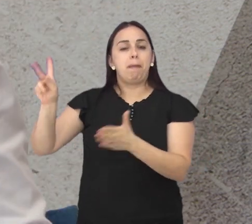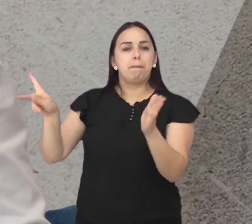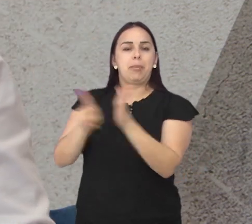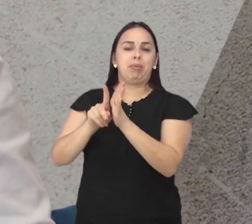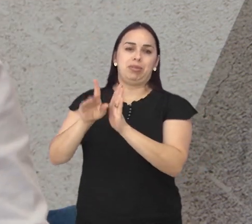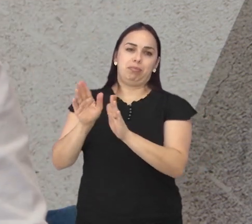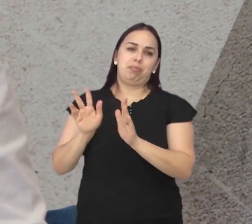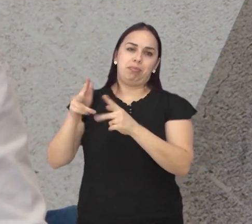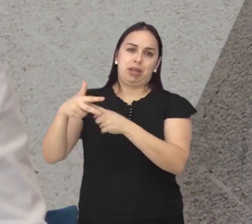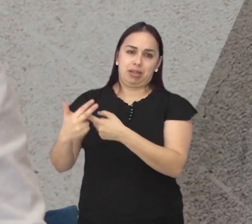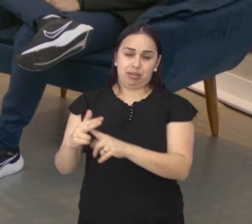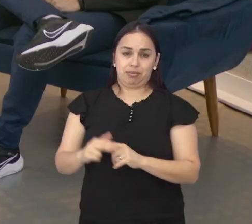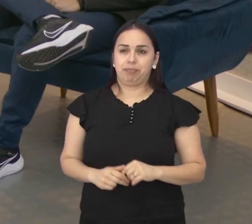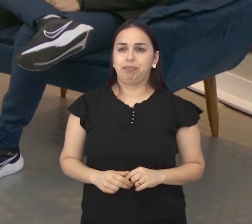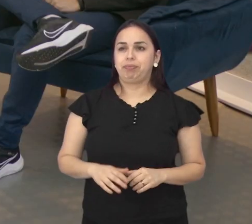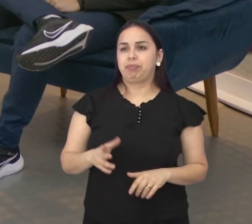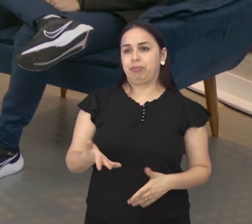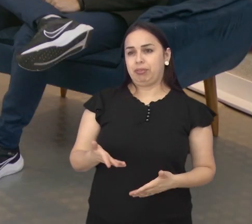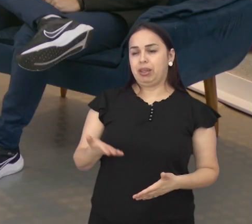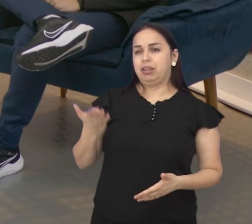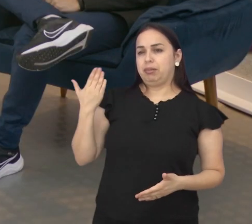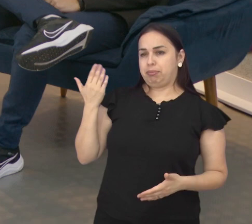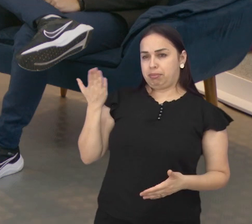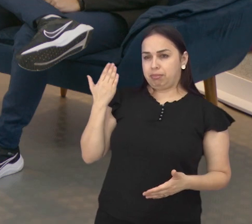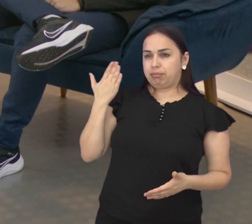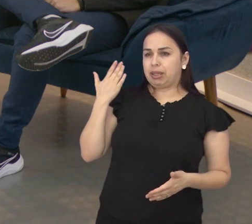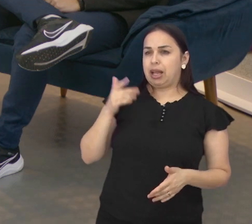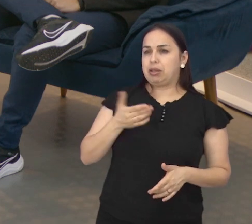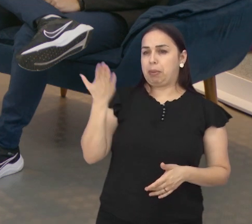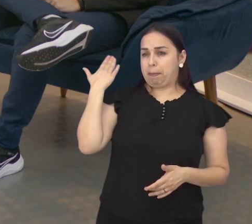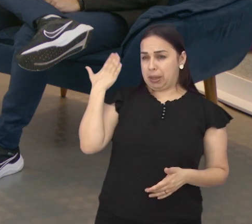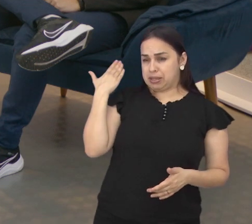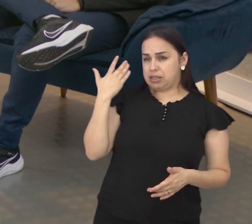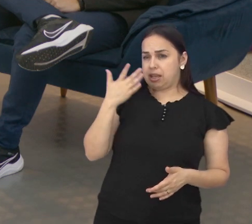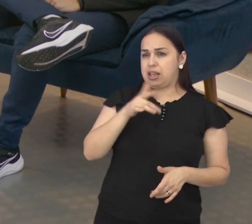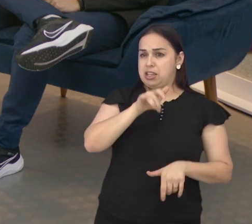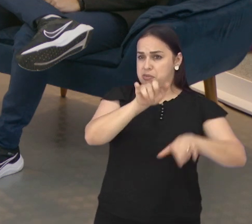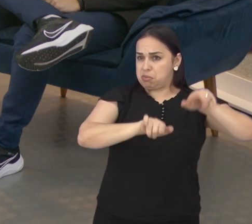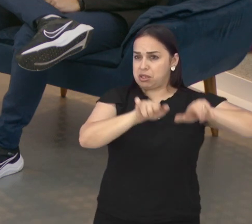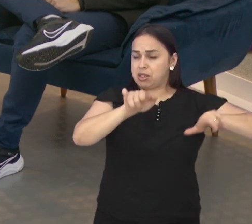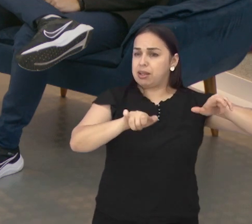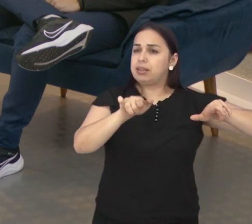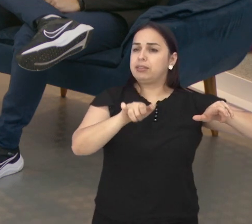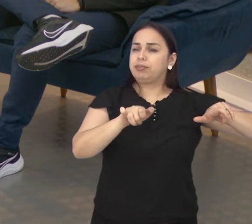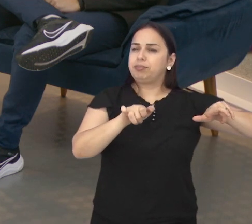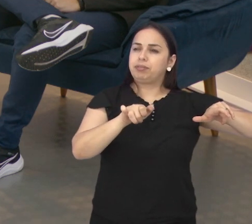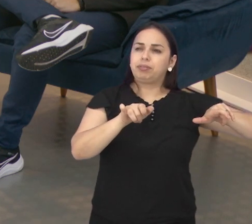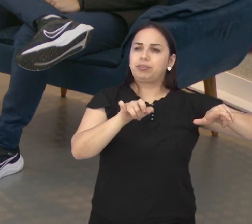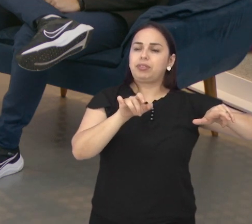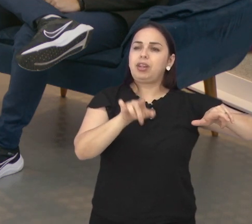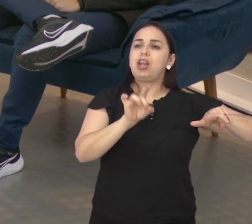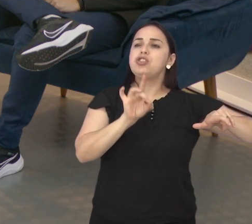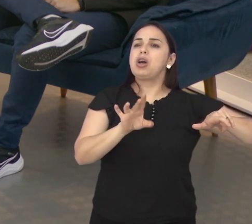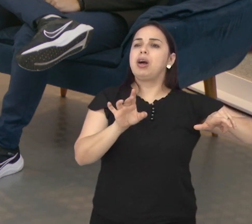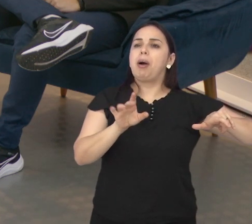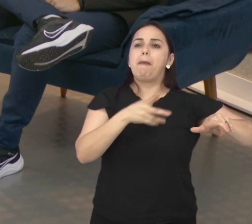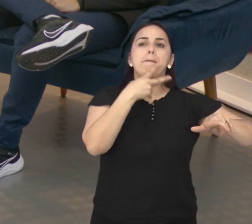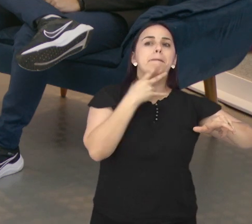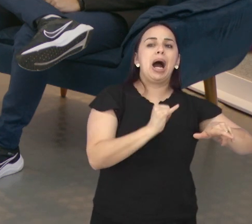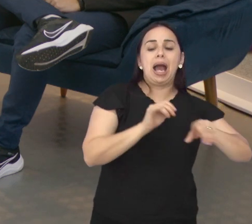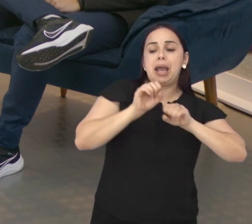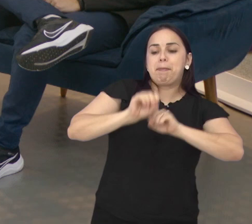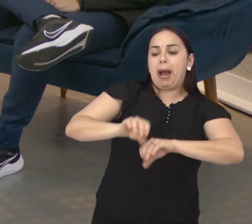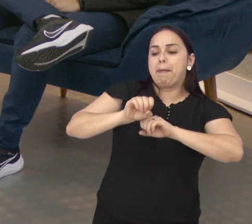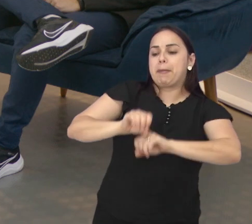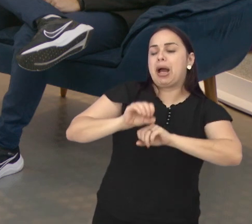para mecânicos, né? E antigamente também, né, Roberto, muitas pessoas, como a gente viu no nosso VT, eles aprendiam